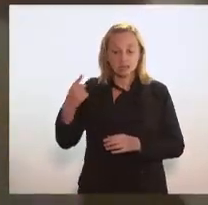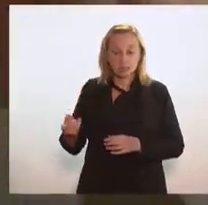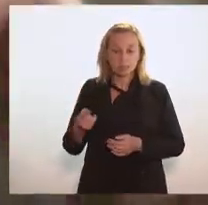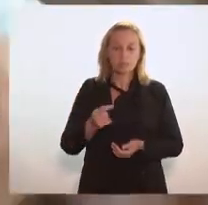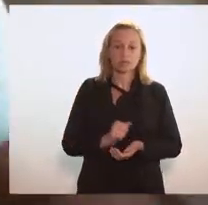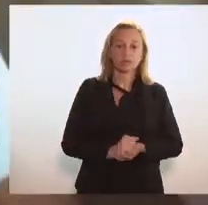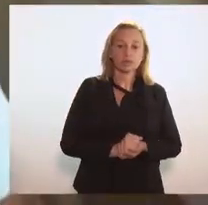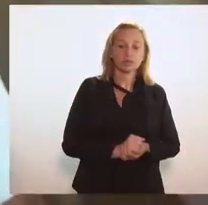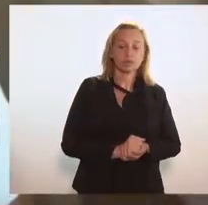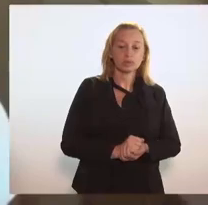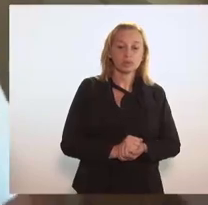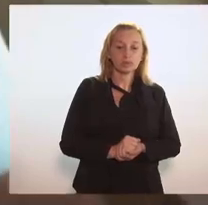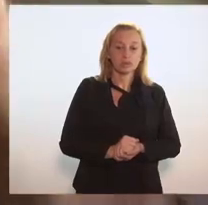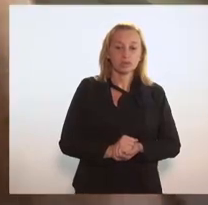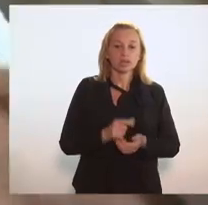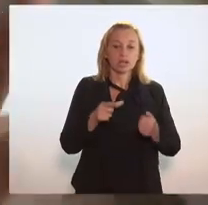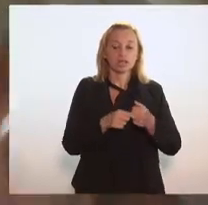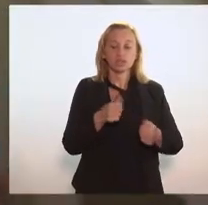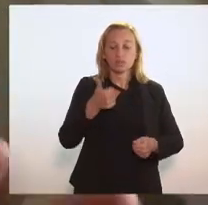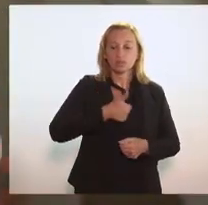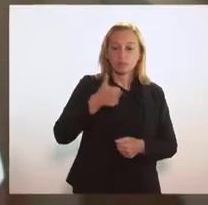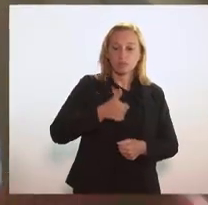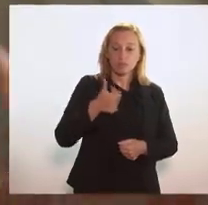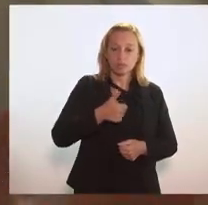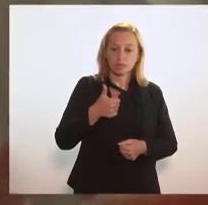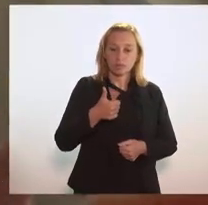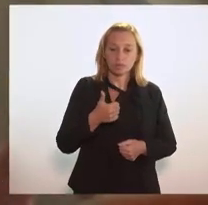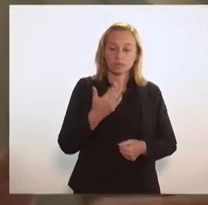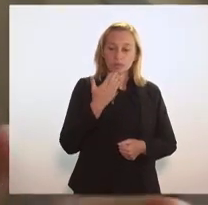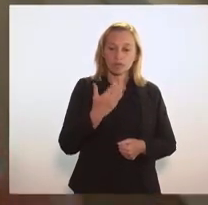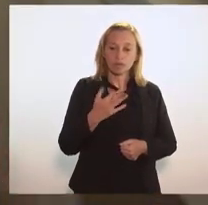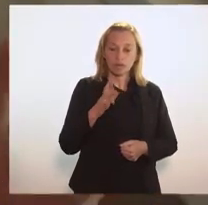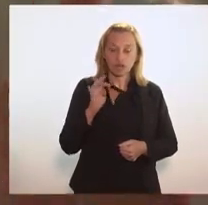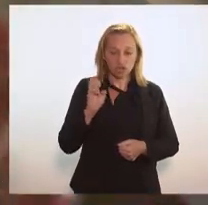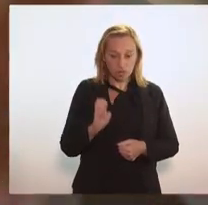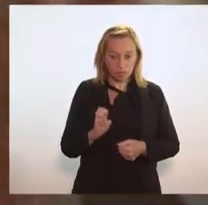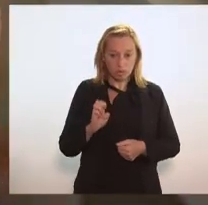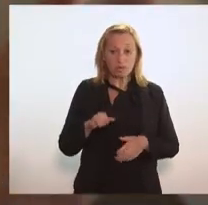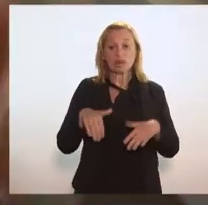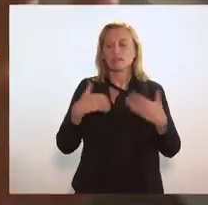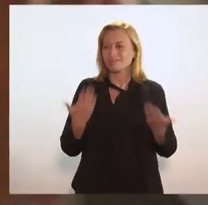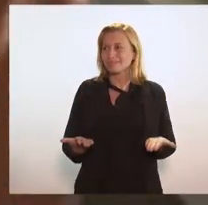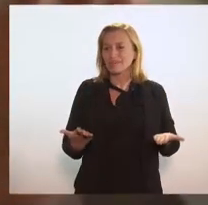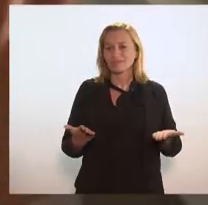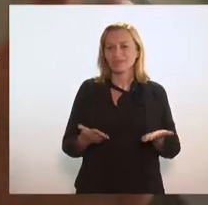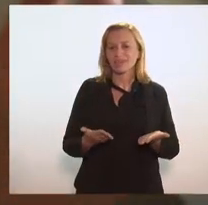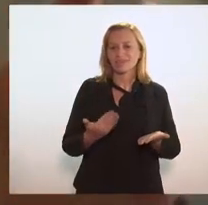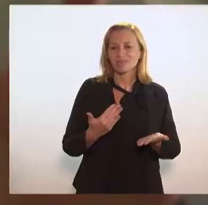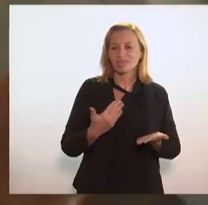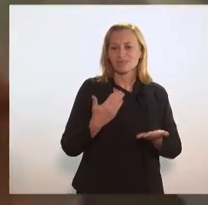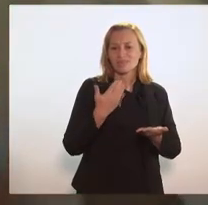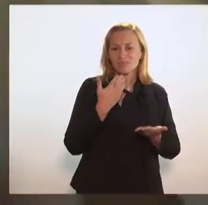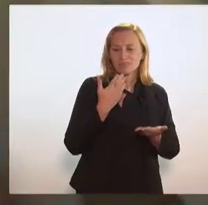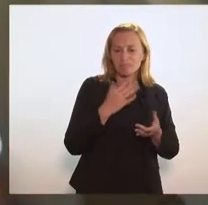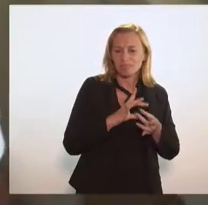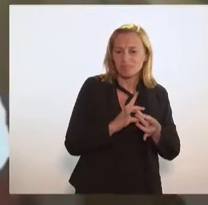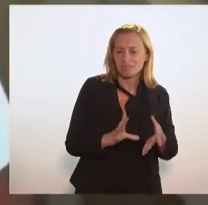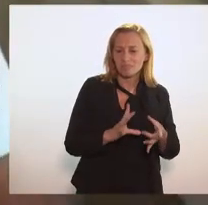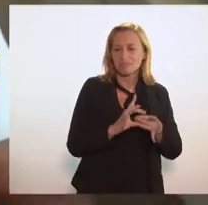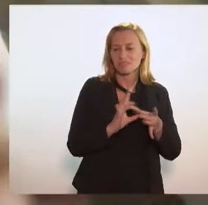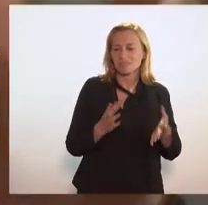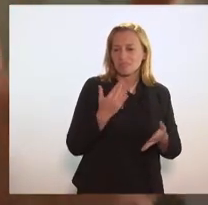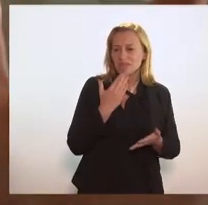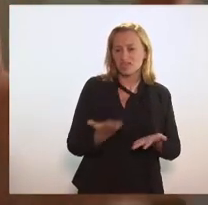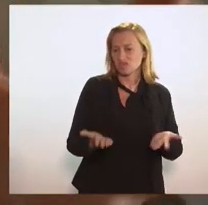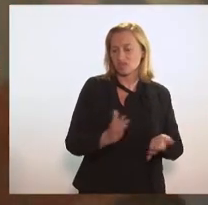termelétricas e no artigo 1º instituiu o regime então não tem negócio de autorizativo eu tento